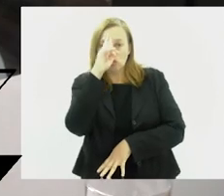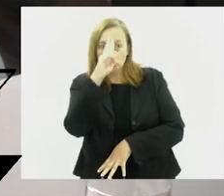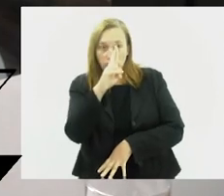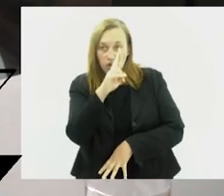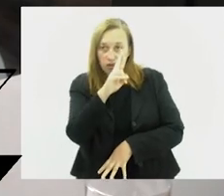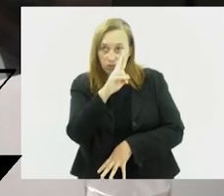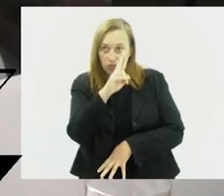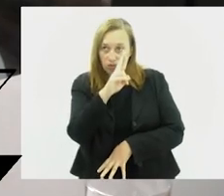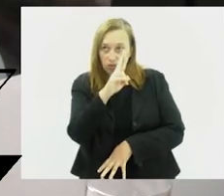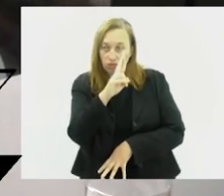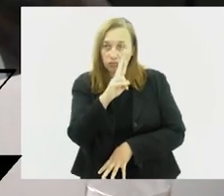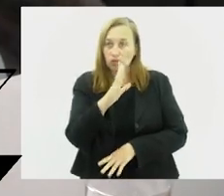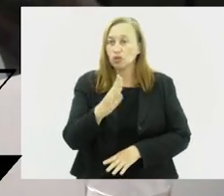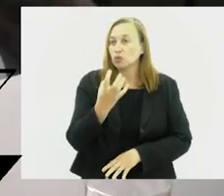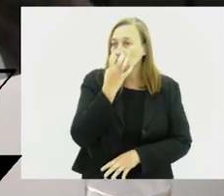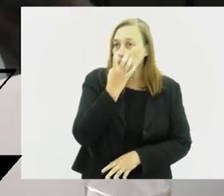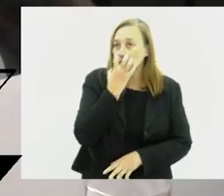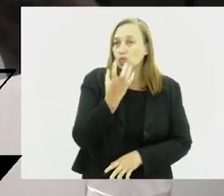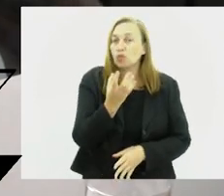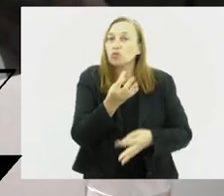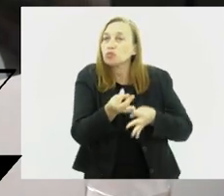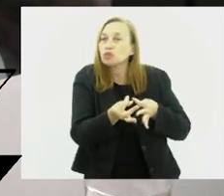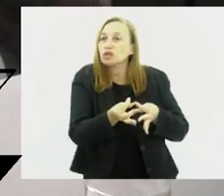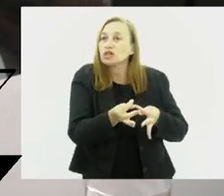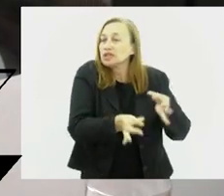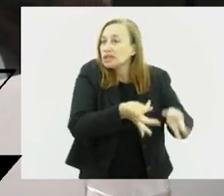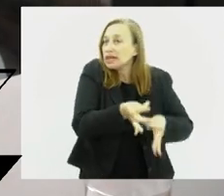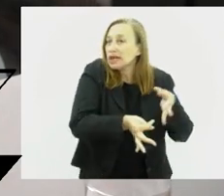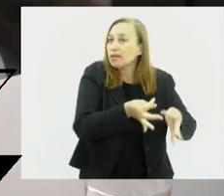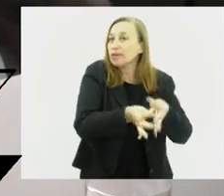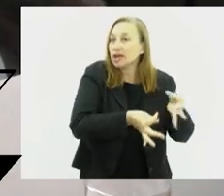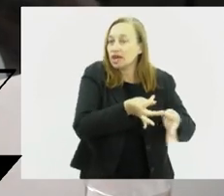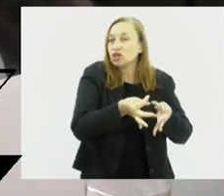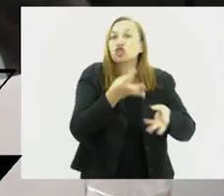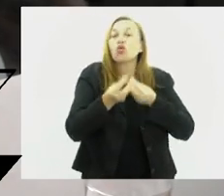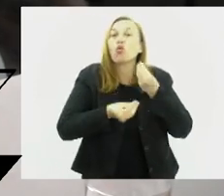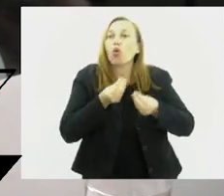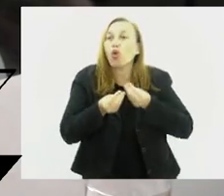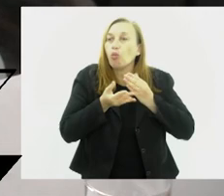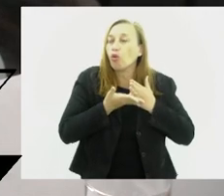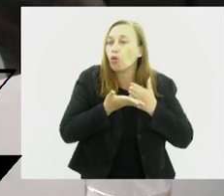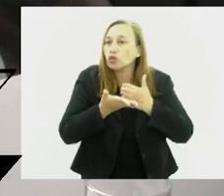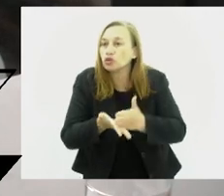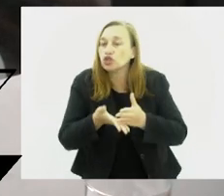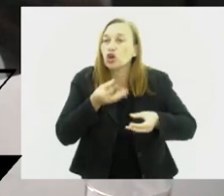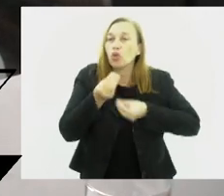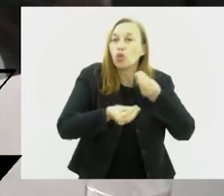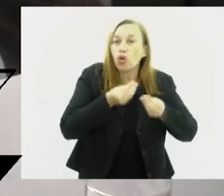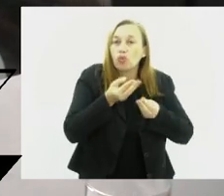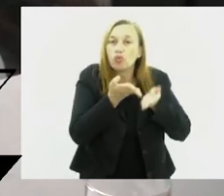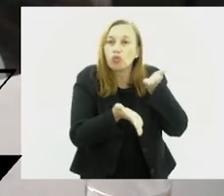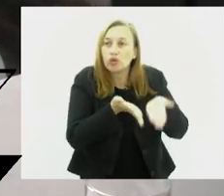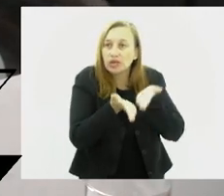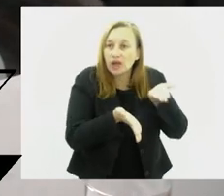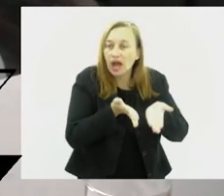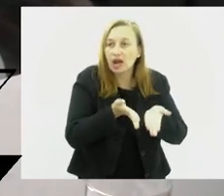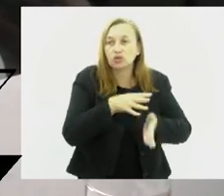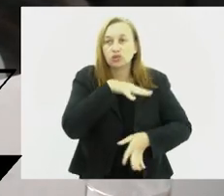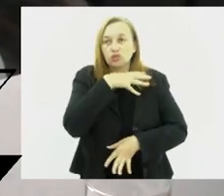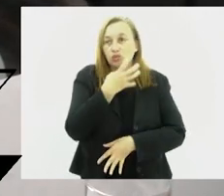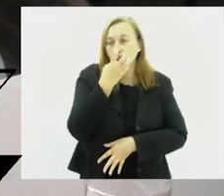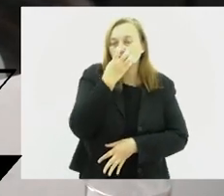estadual. Um treinamento mínimo que seja de como conduzir, como tratar o animal, porque definitivamente a culpa não